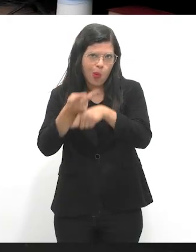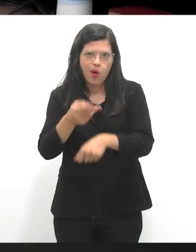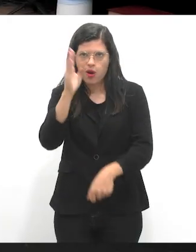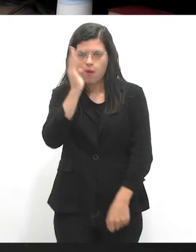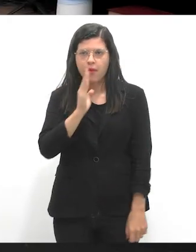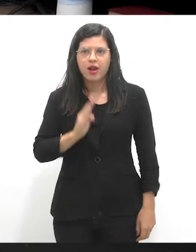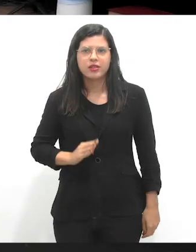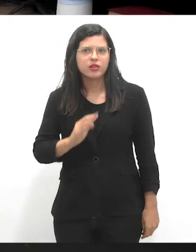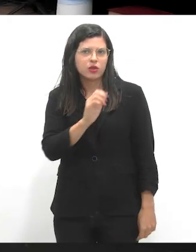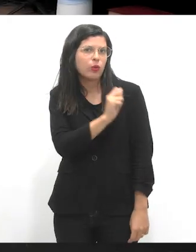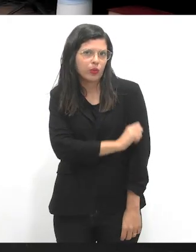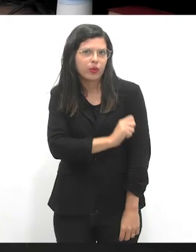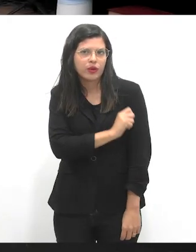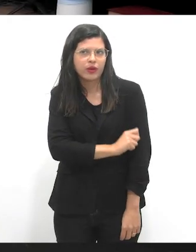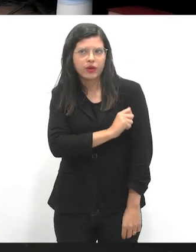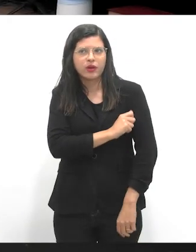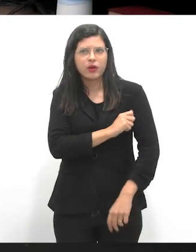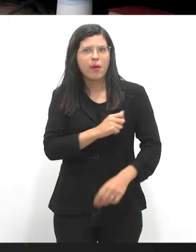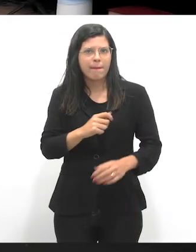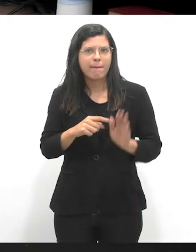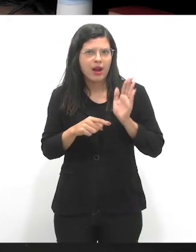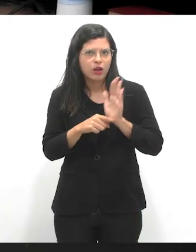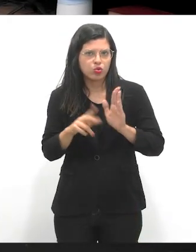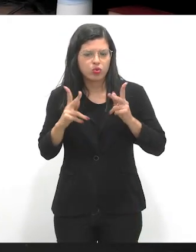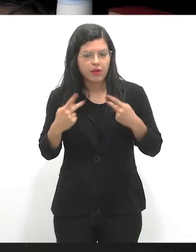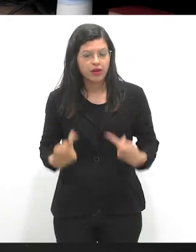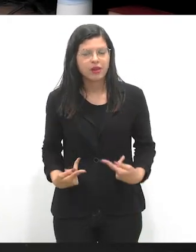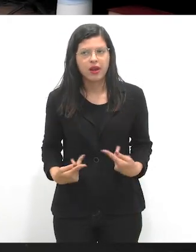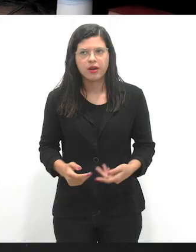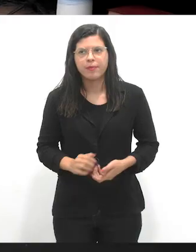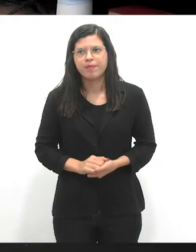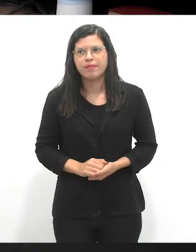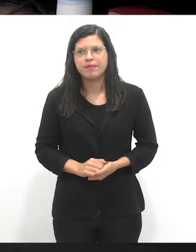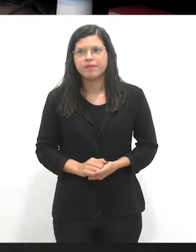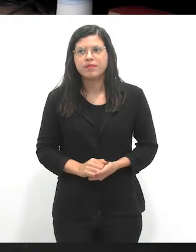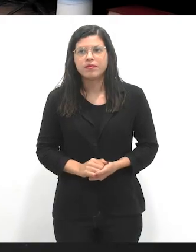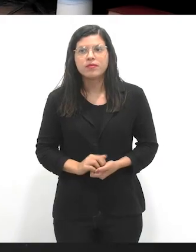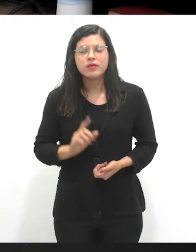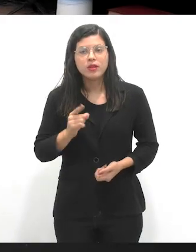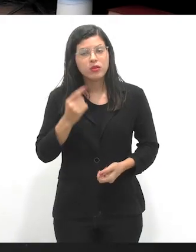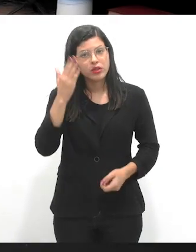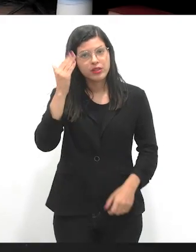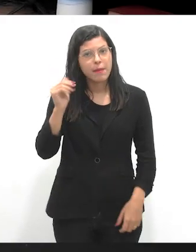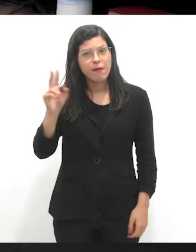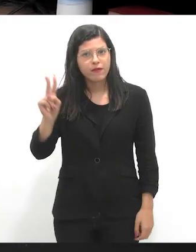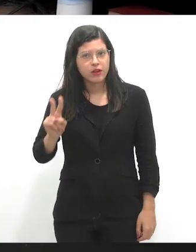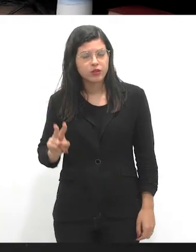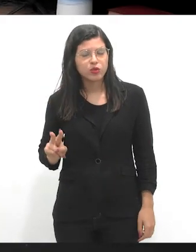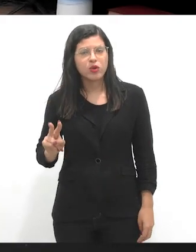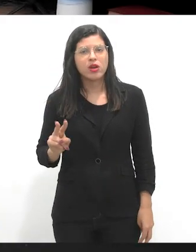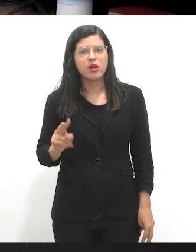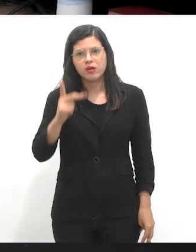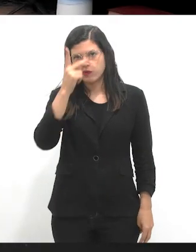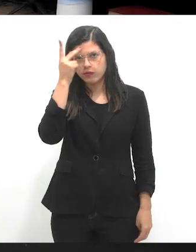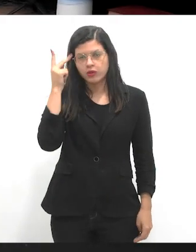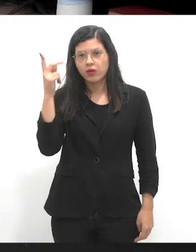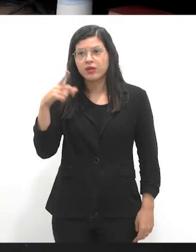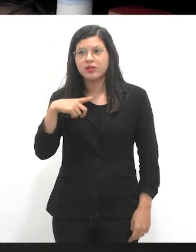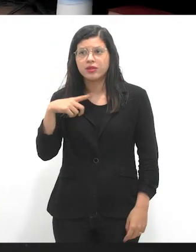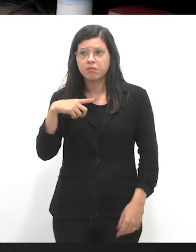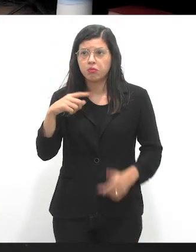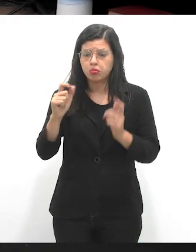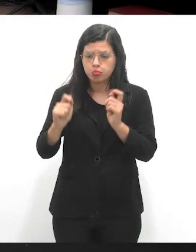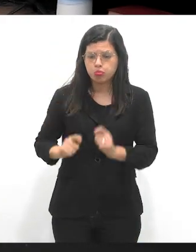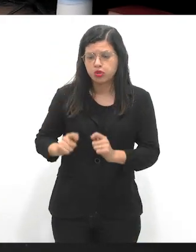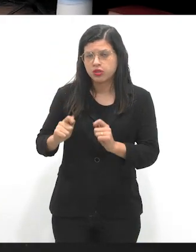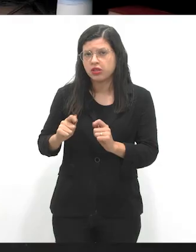política humanitária. O Rio de Janeiro, propriamente, nós estamos falando. Bom, e os demais... Sabemos que os venezuelanos eles têm uma